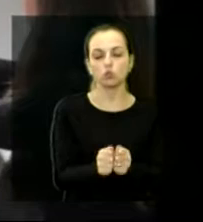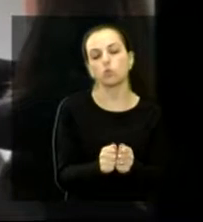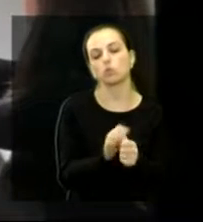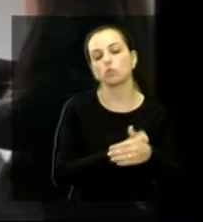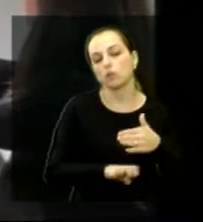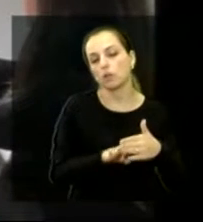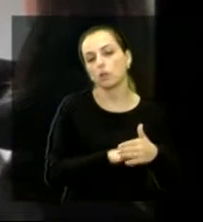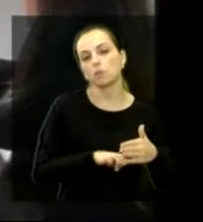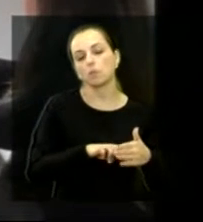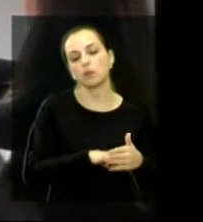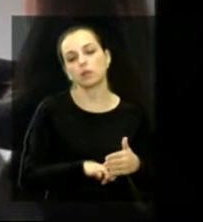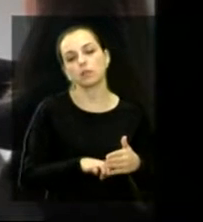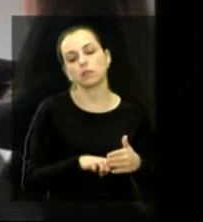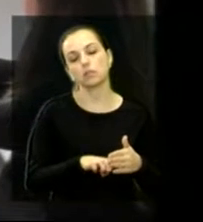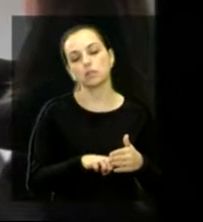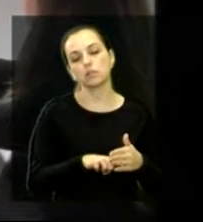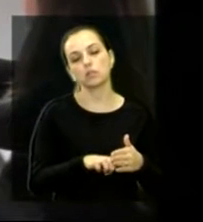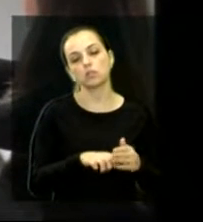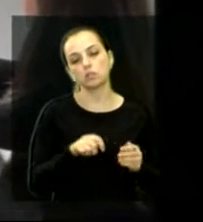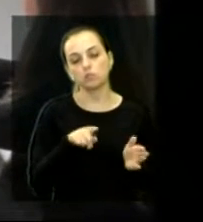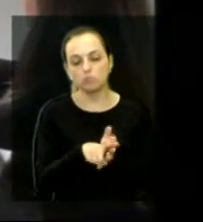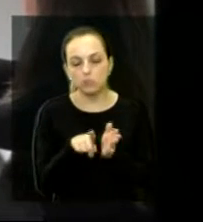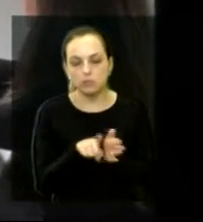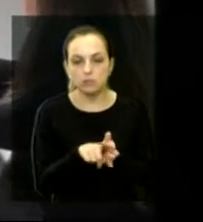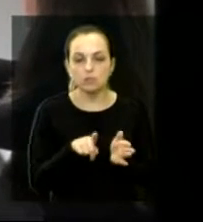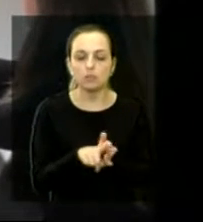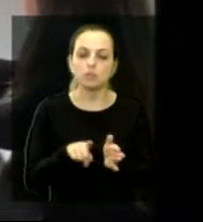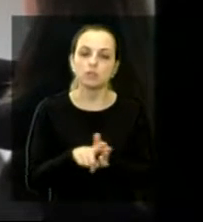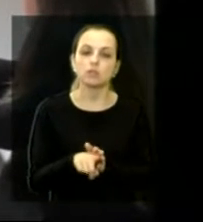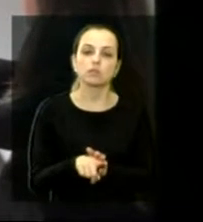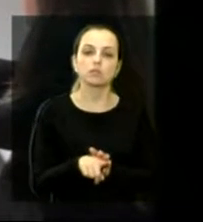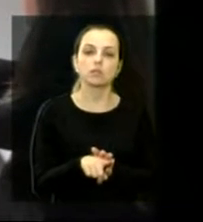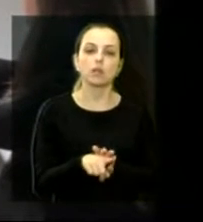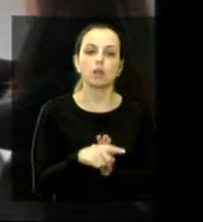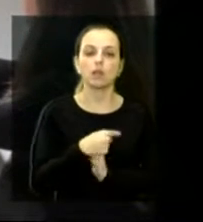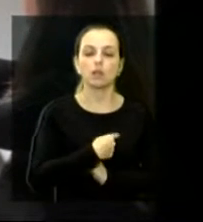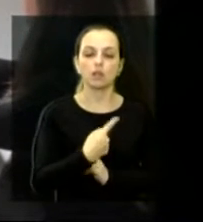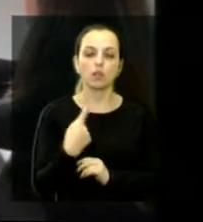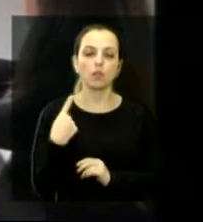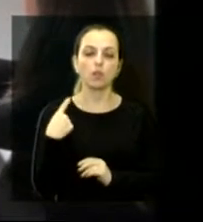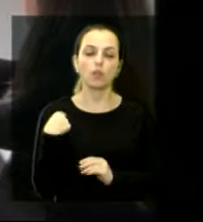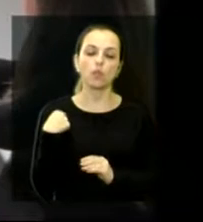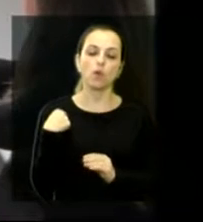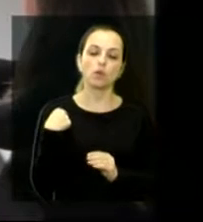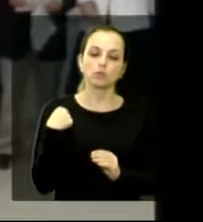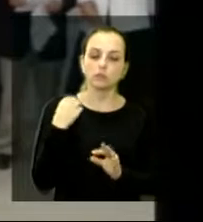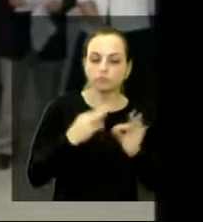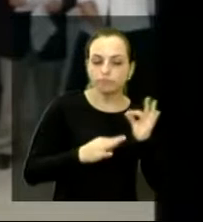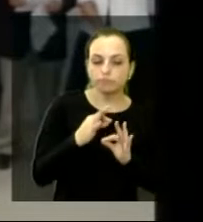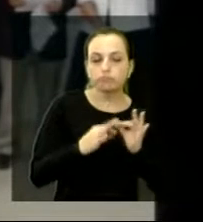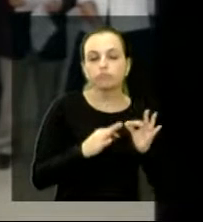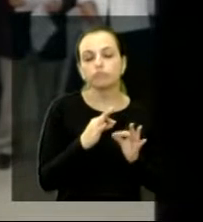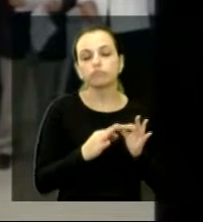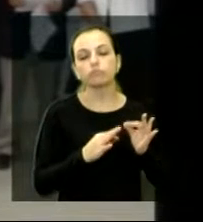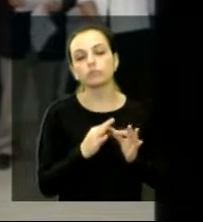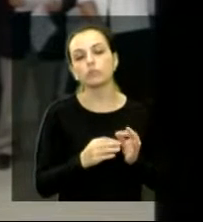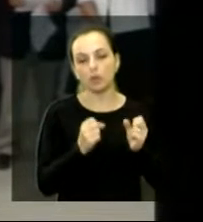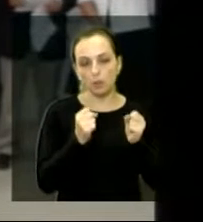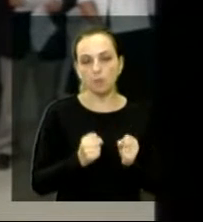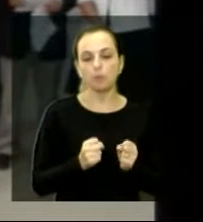Paulista Júnior, de fazer isso, então estamos aí colocando eles em entendimentos para que possa